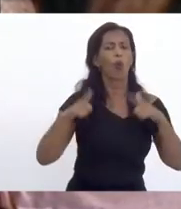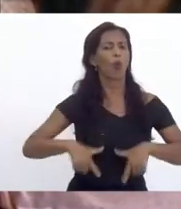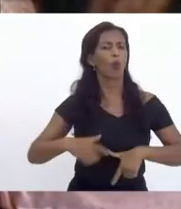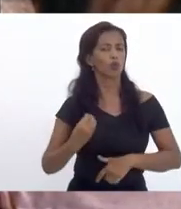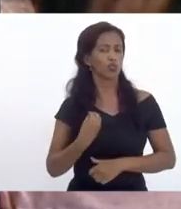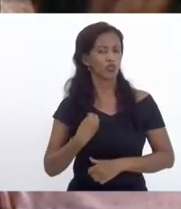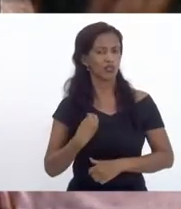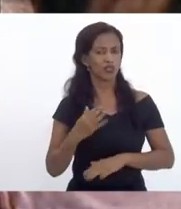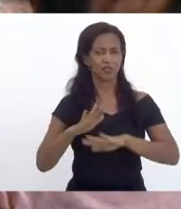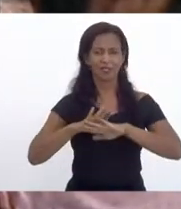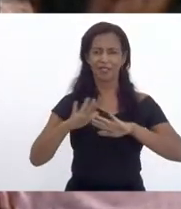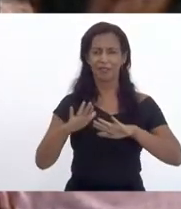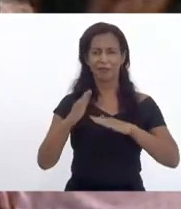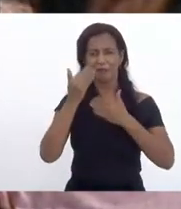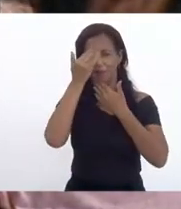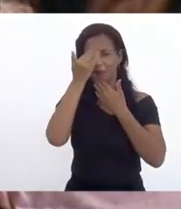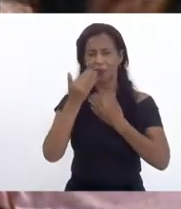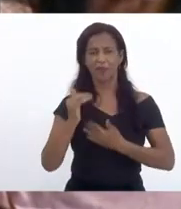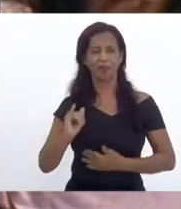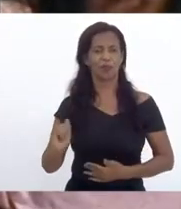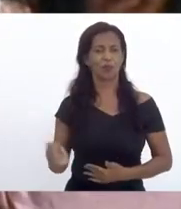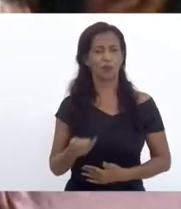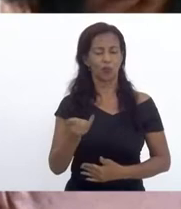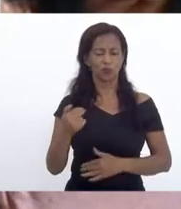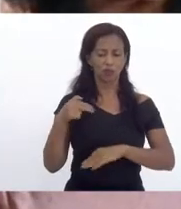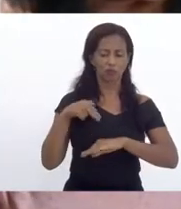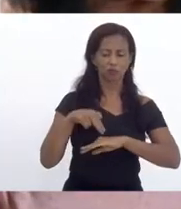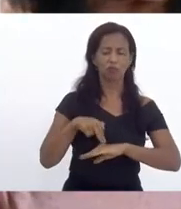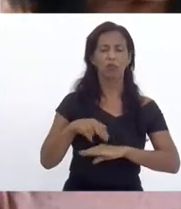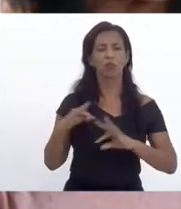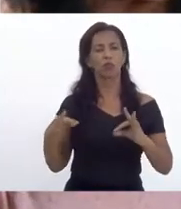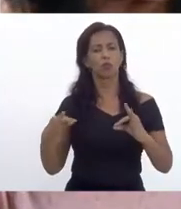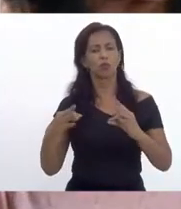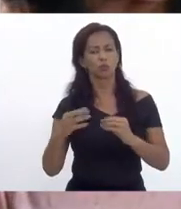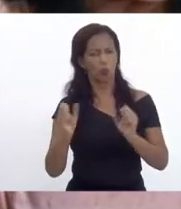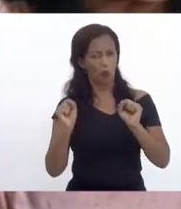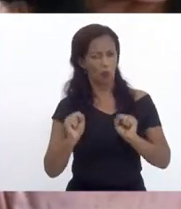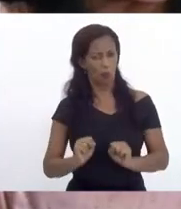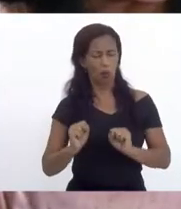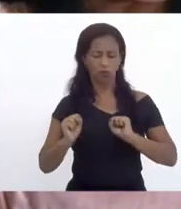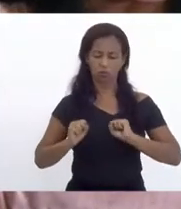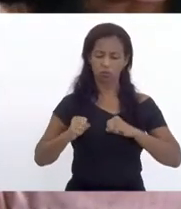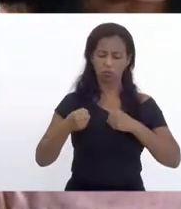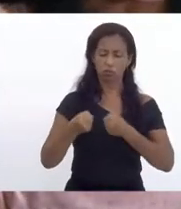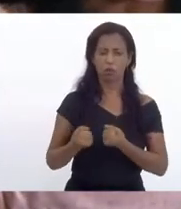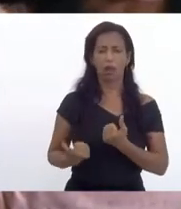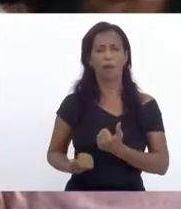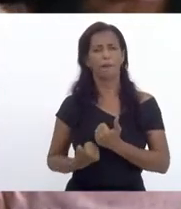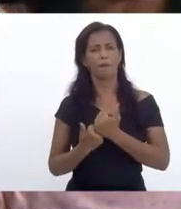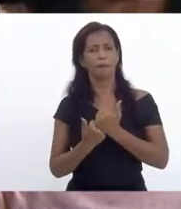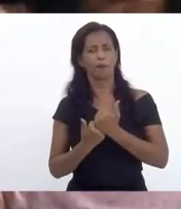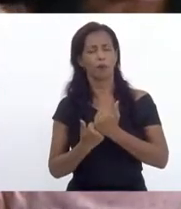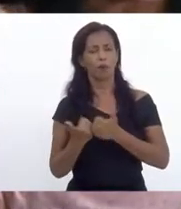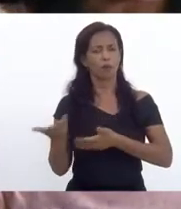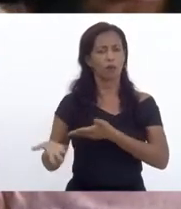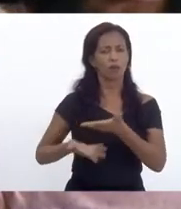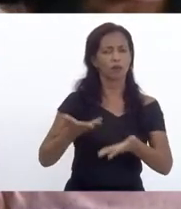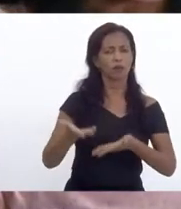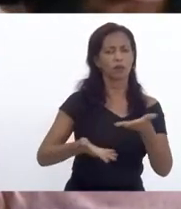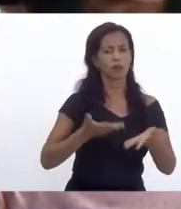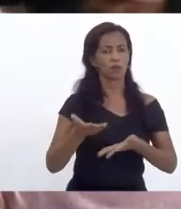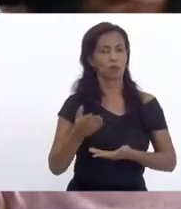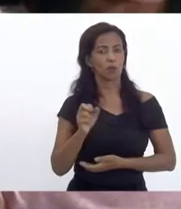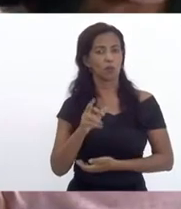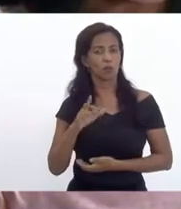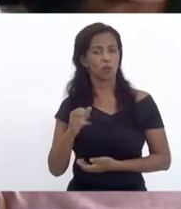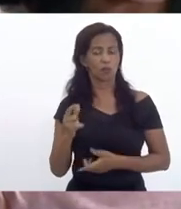Sem mais palavras, agradeço a oportunidade por estar aqui com todos. Contem com todo o nosso empenho, nosso apoio e a participação efetiva, pois o